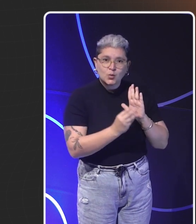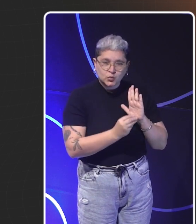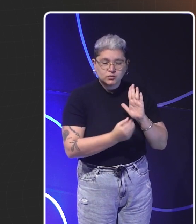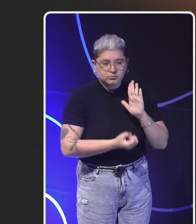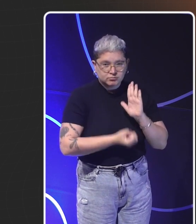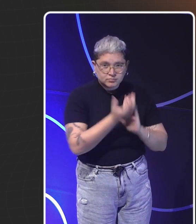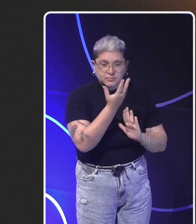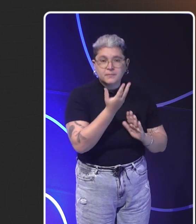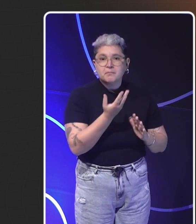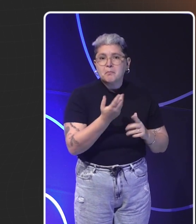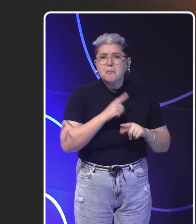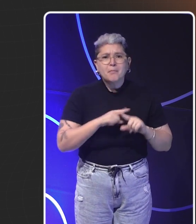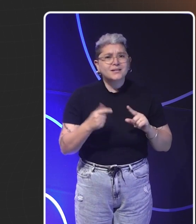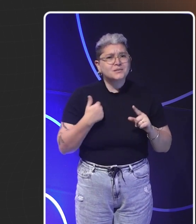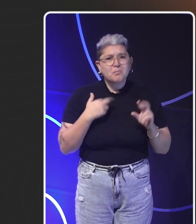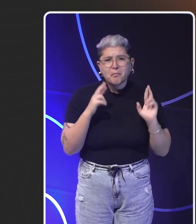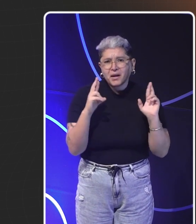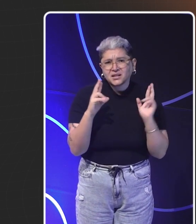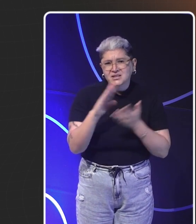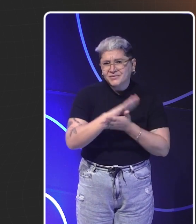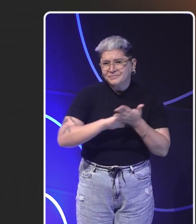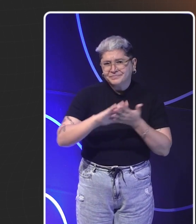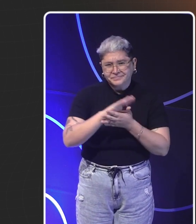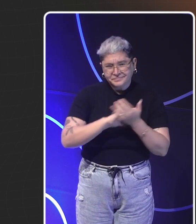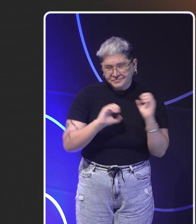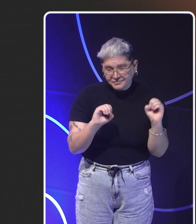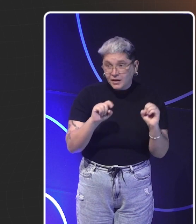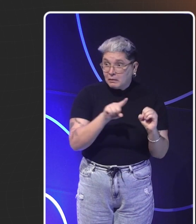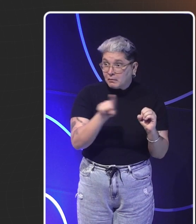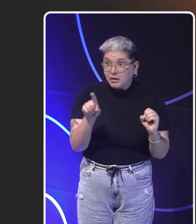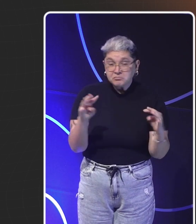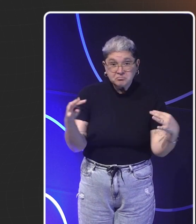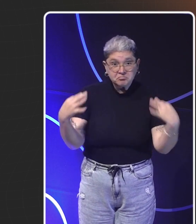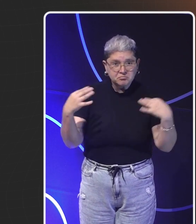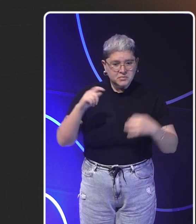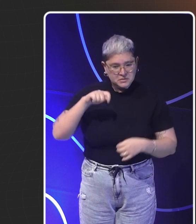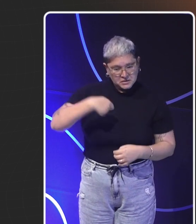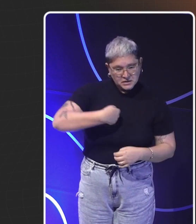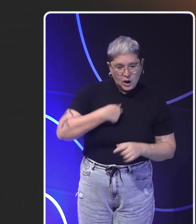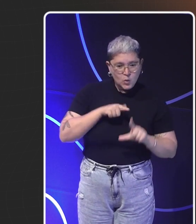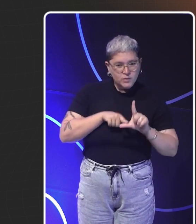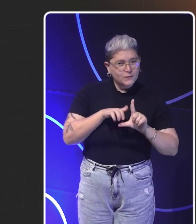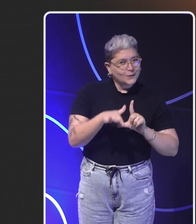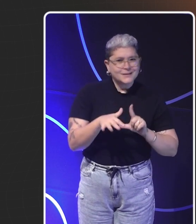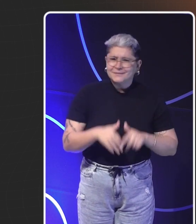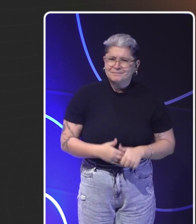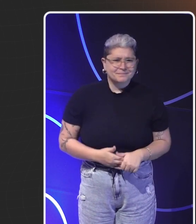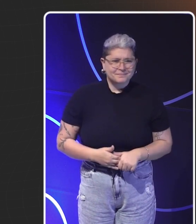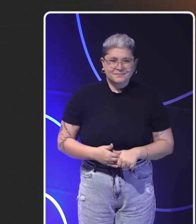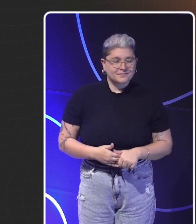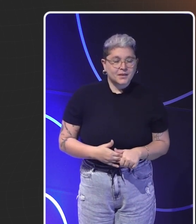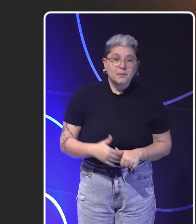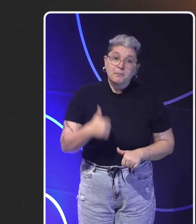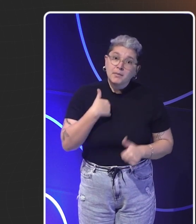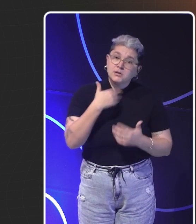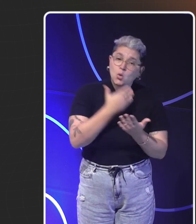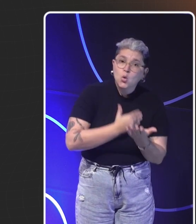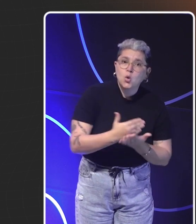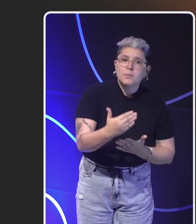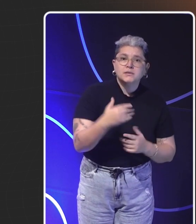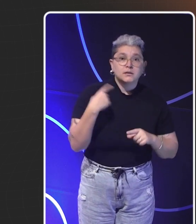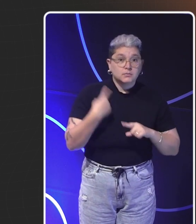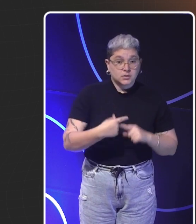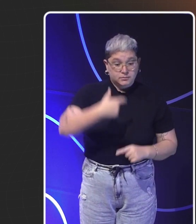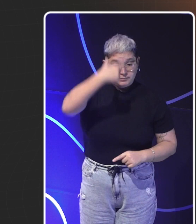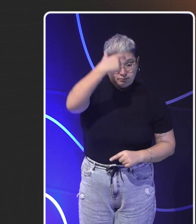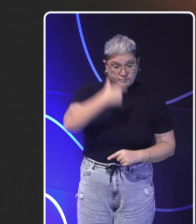verdade, sem expectativa nenhuma de me considerar uma criadora de conteúdo, uma influenciadora. Eu comecei porque ser uma